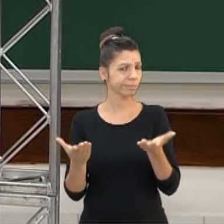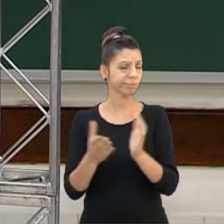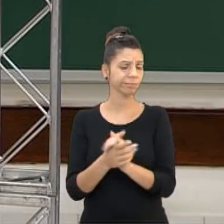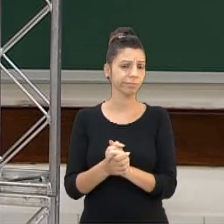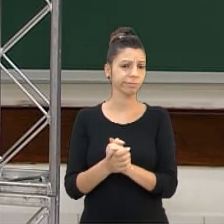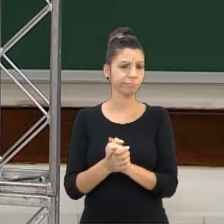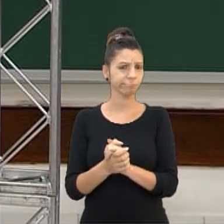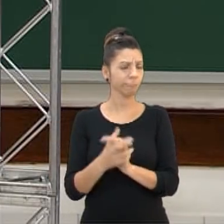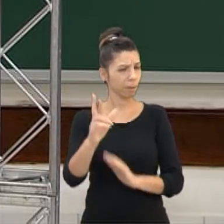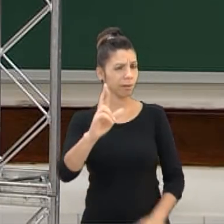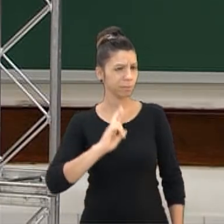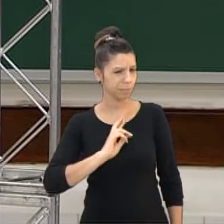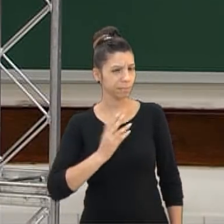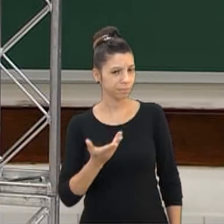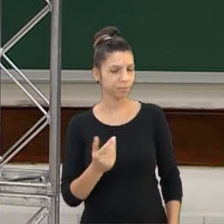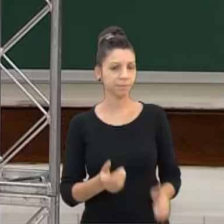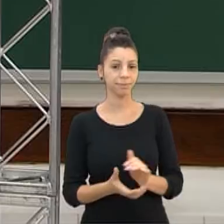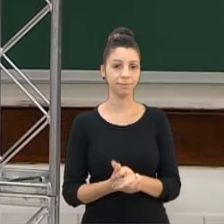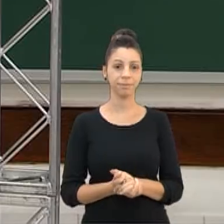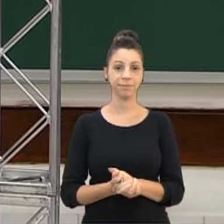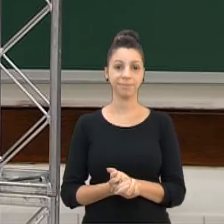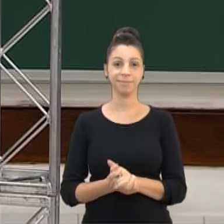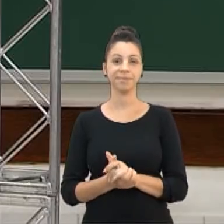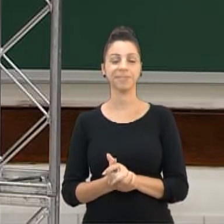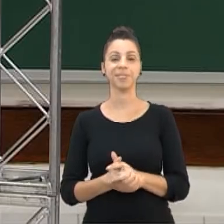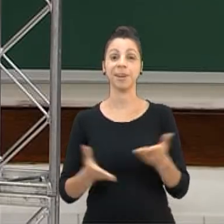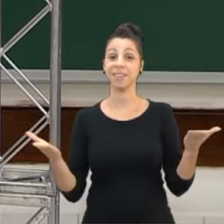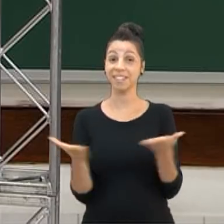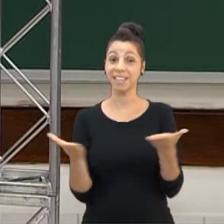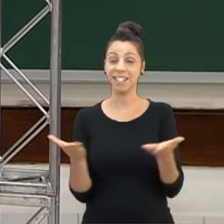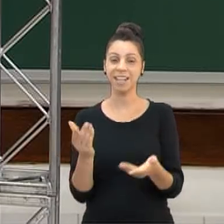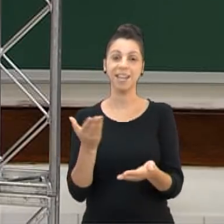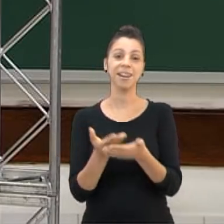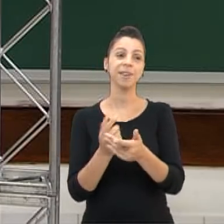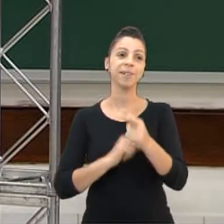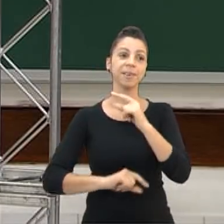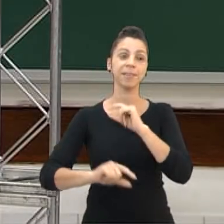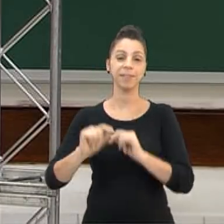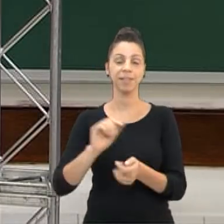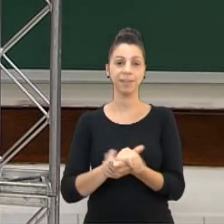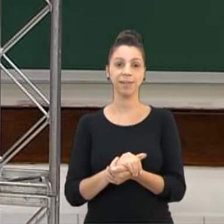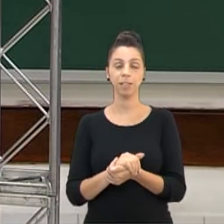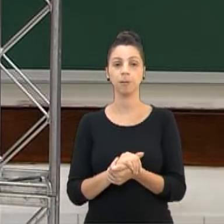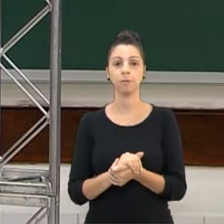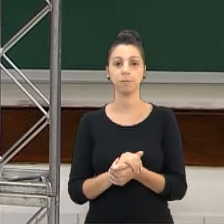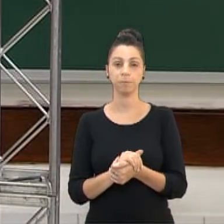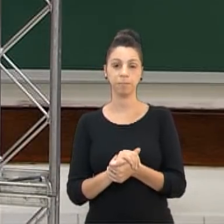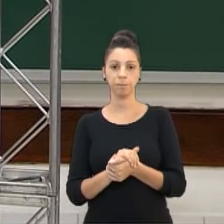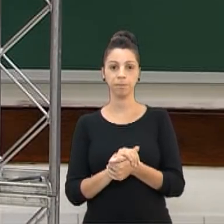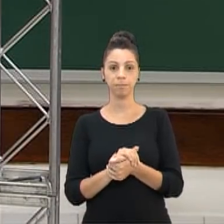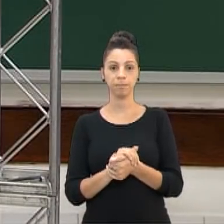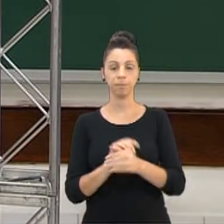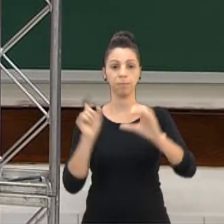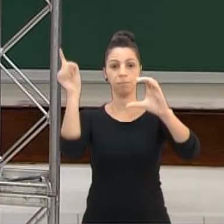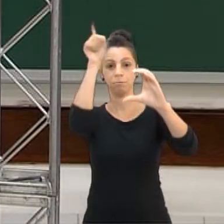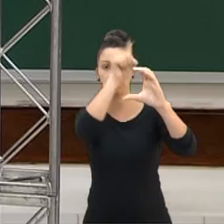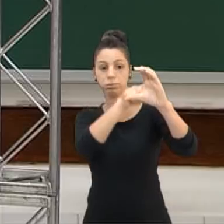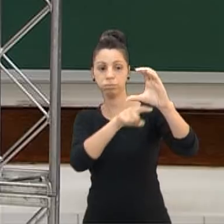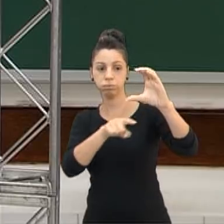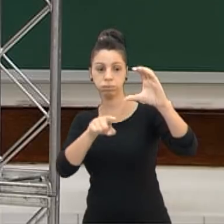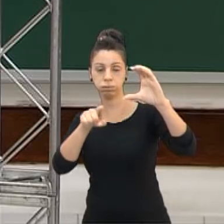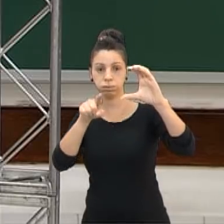fala para mim. Bom, nesta aula nós vimos a posição relativa de uma reta e